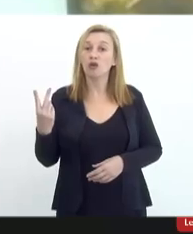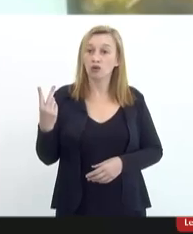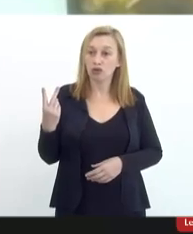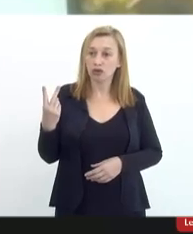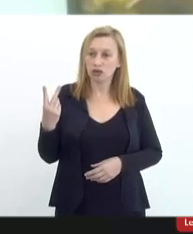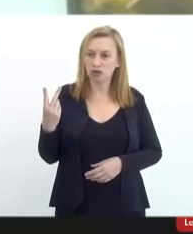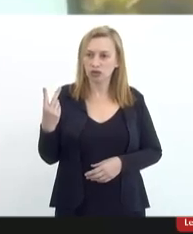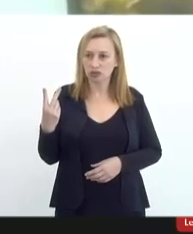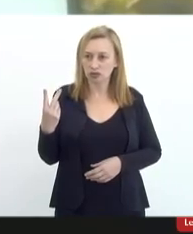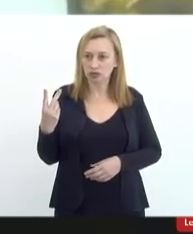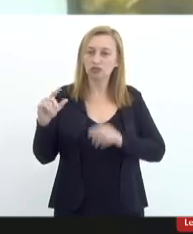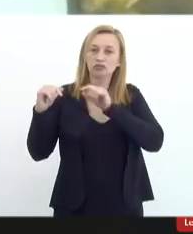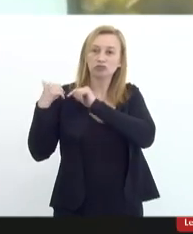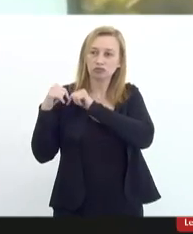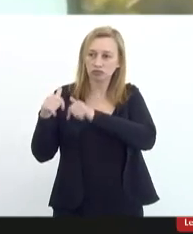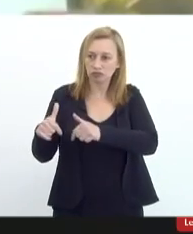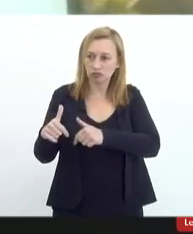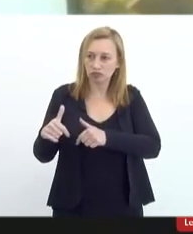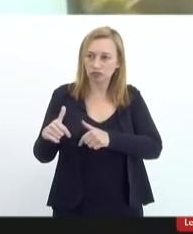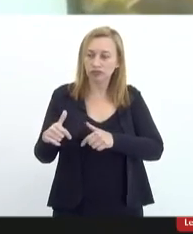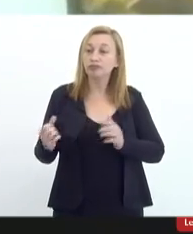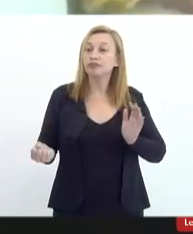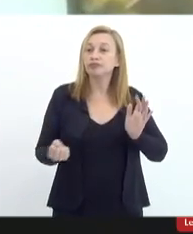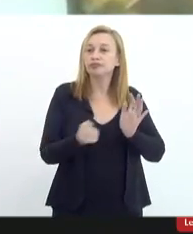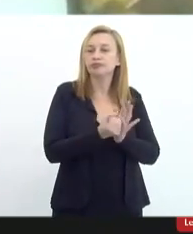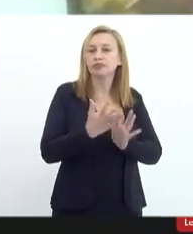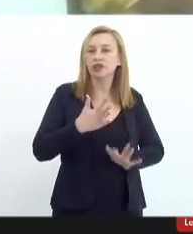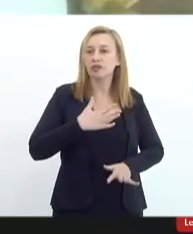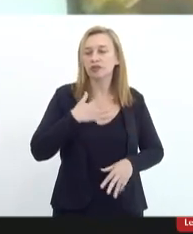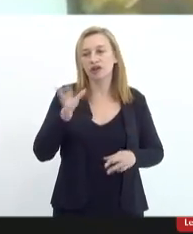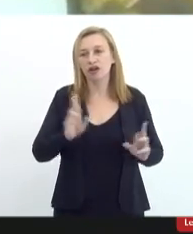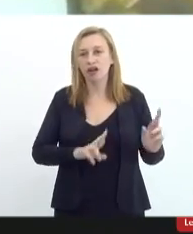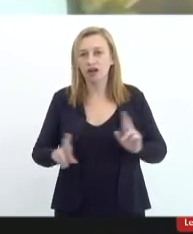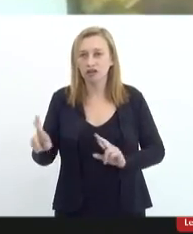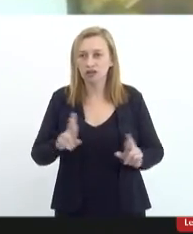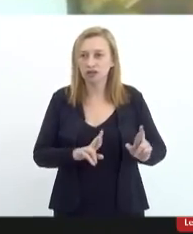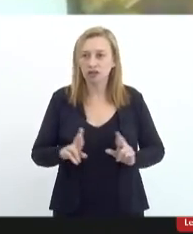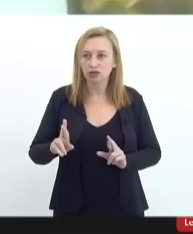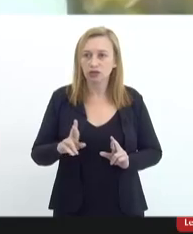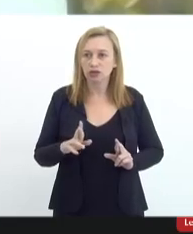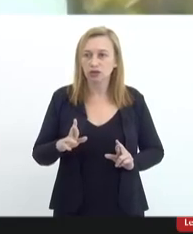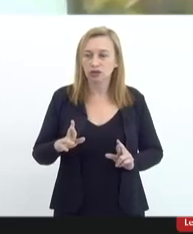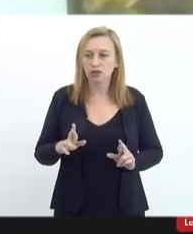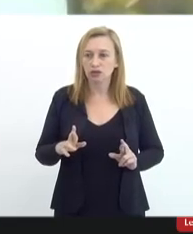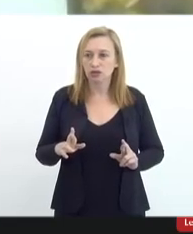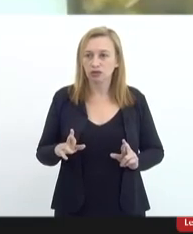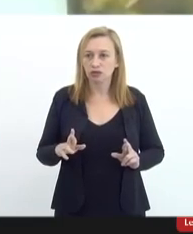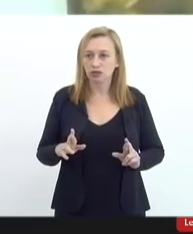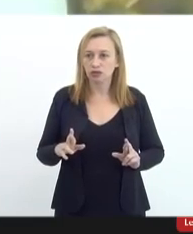valores civilizatórios que impactam na minha relação com o meio.